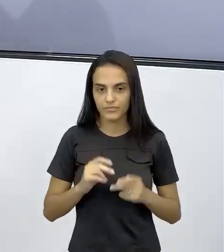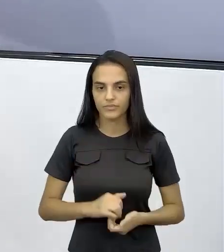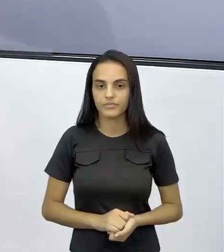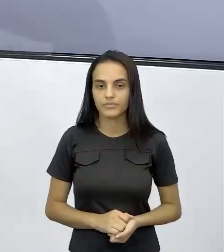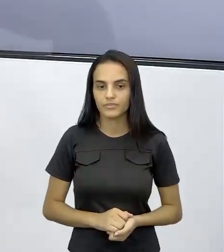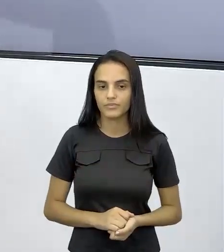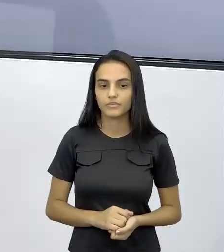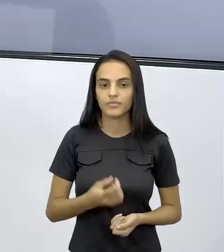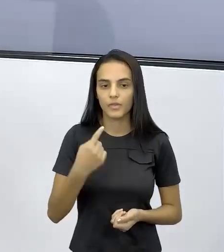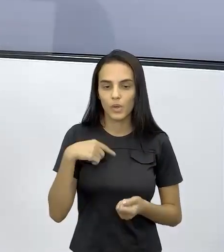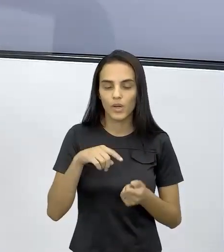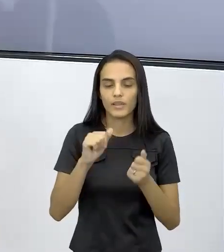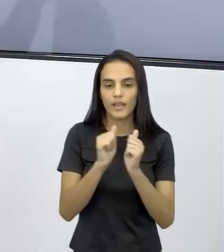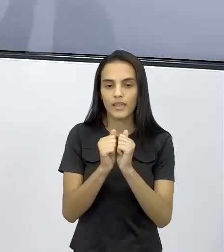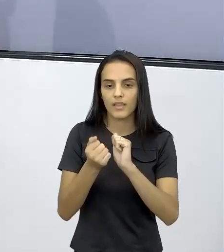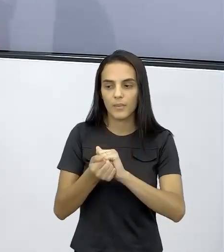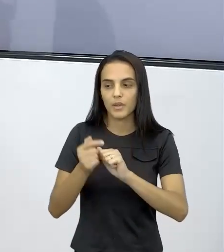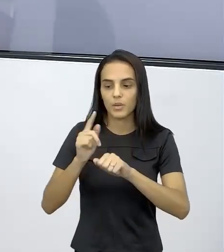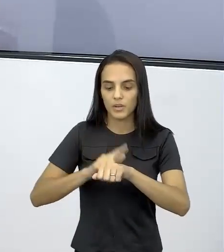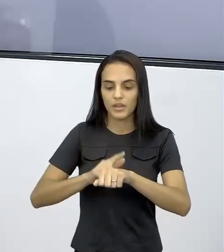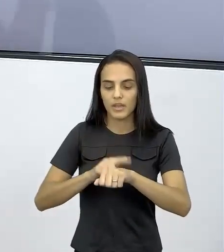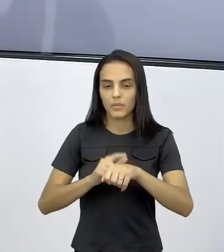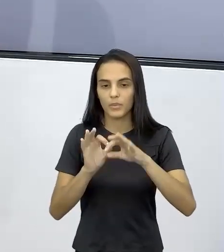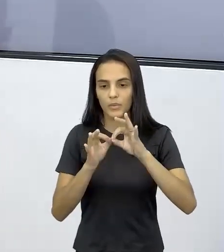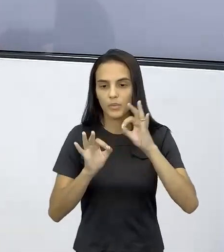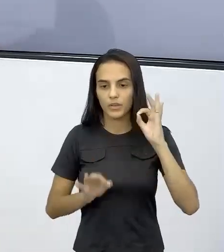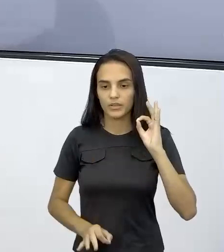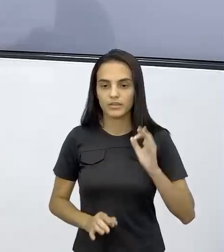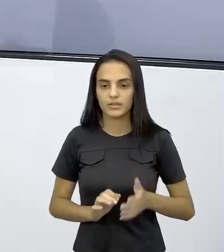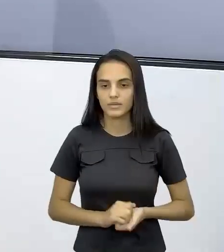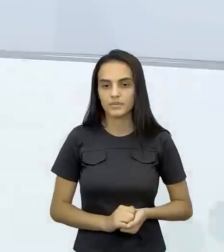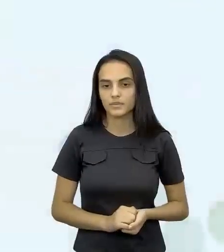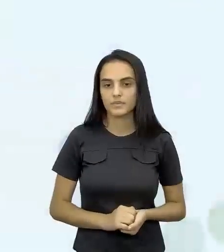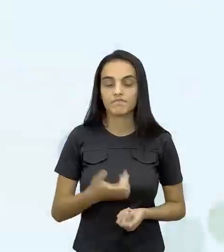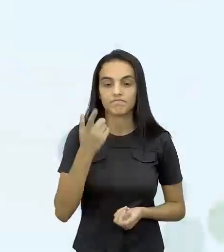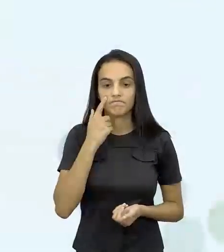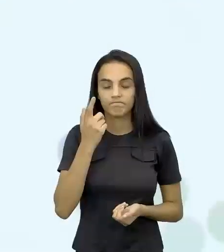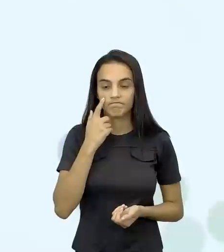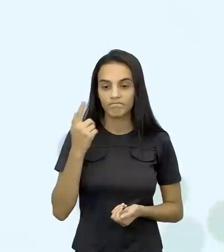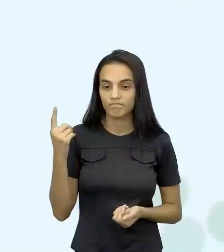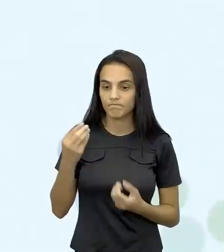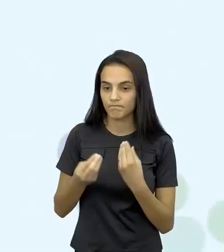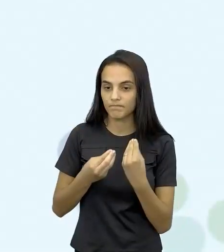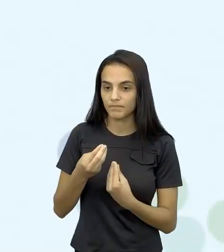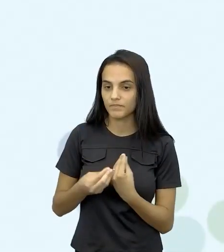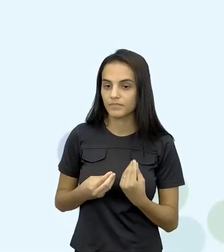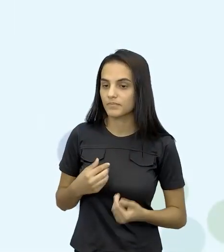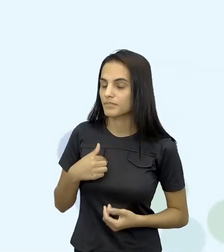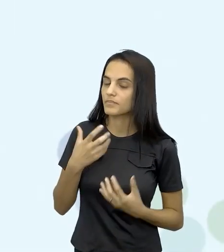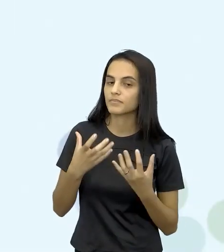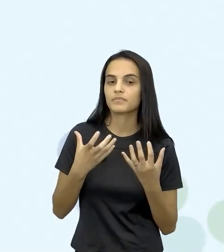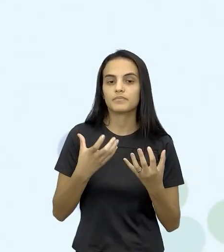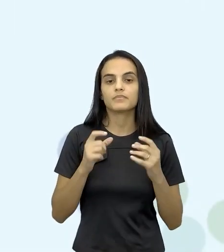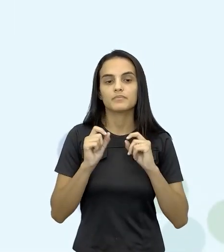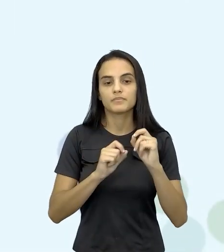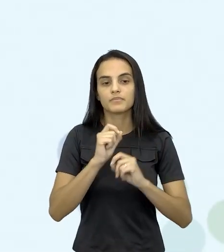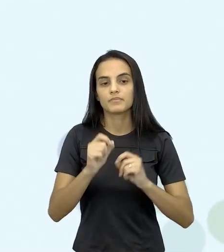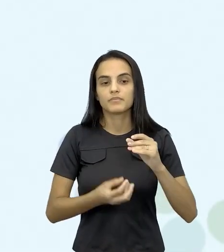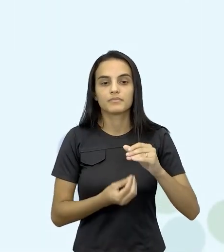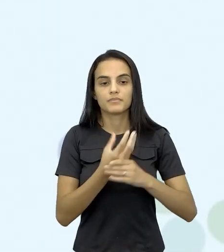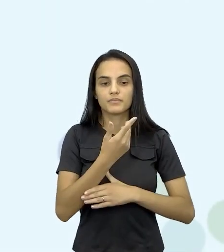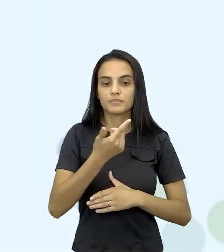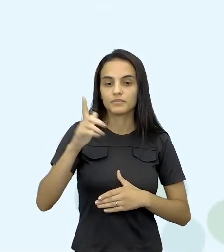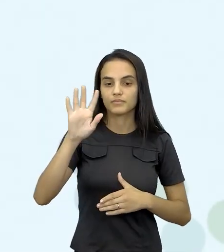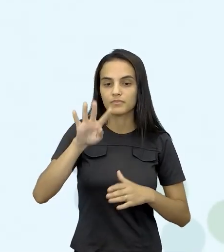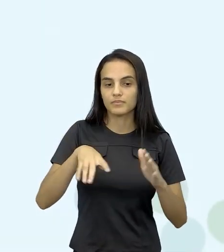Por isso a gente adequa o tempo com a distância. Olha aqui para nossa tela como ficou, ó. O que eu quero, então, construir outra tabela